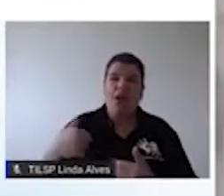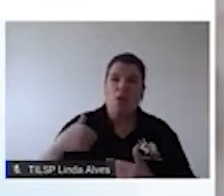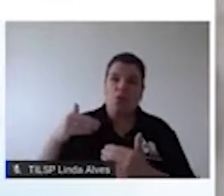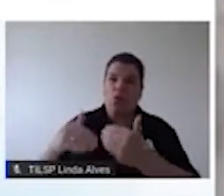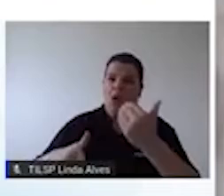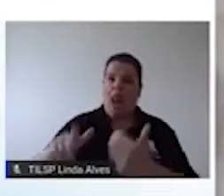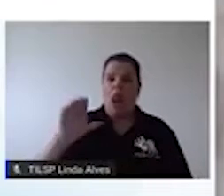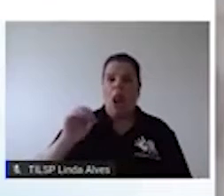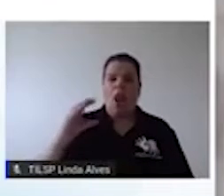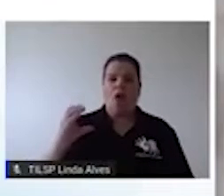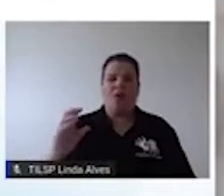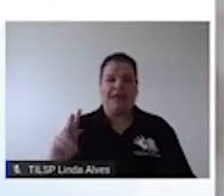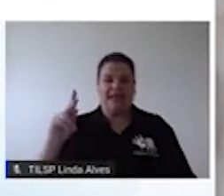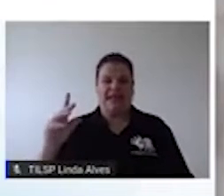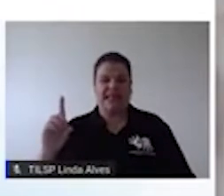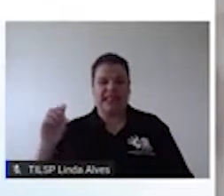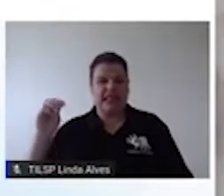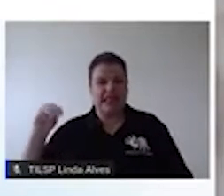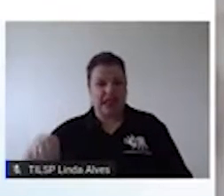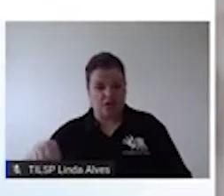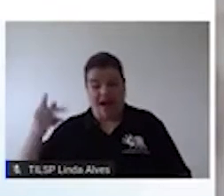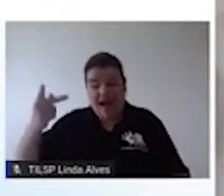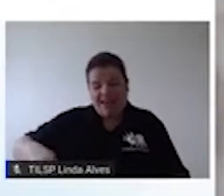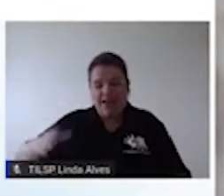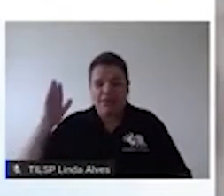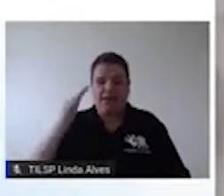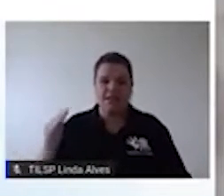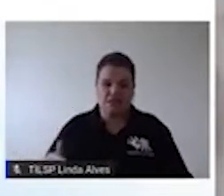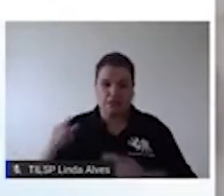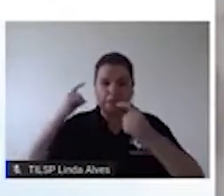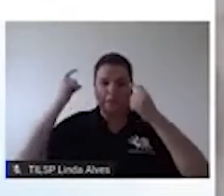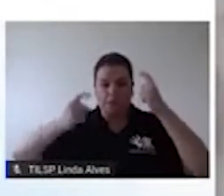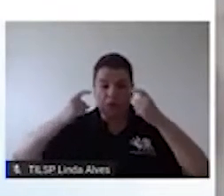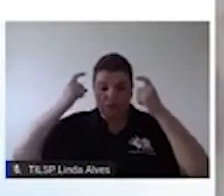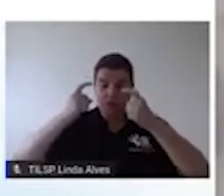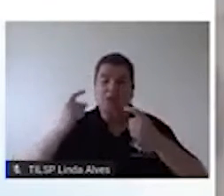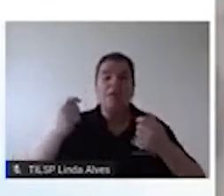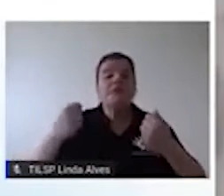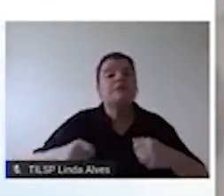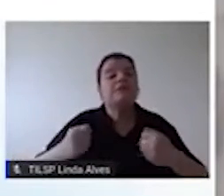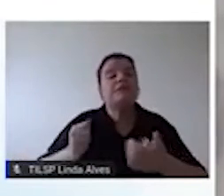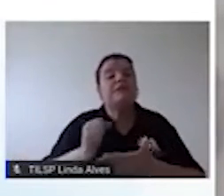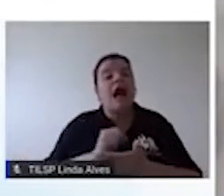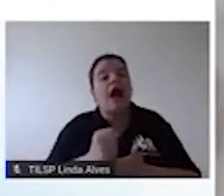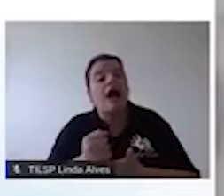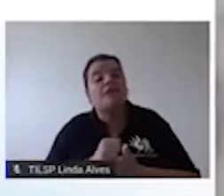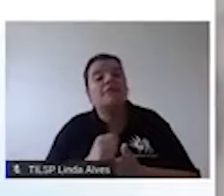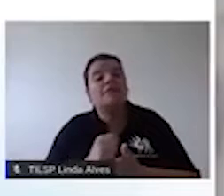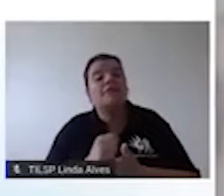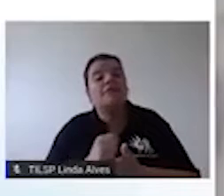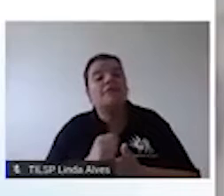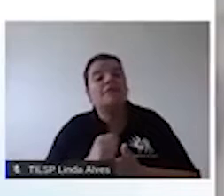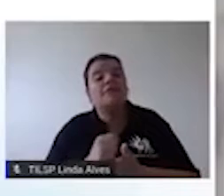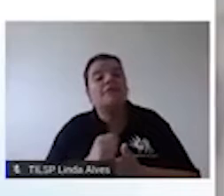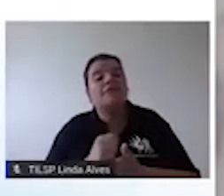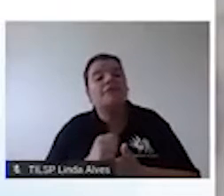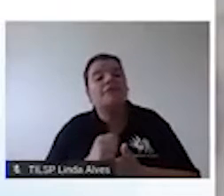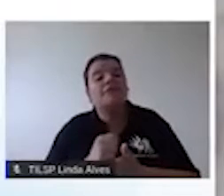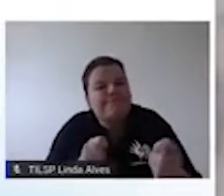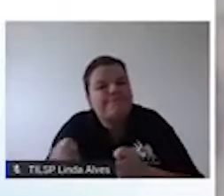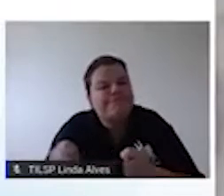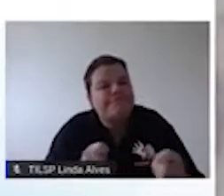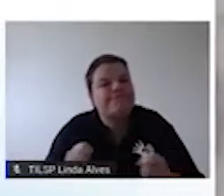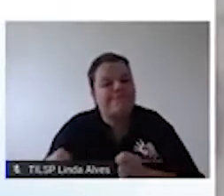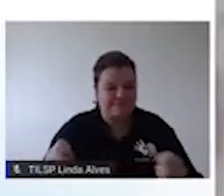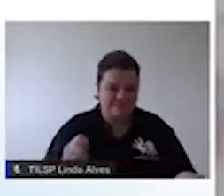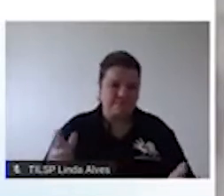essa preocupação existe, não é? E, portanto, isso tem que ser calibrado, teve que ser calibrado, não é? E